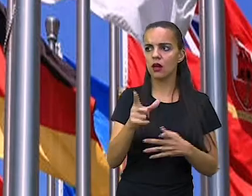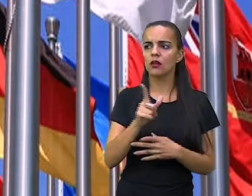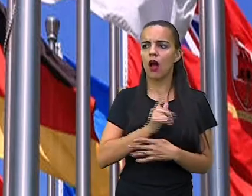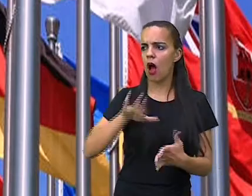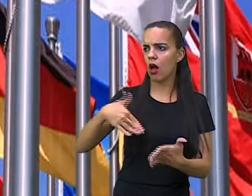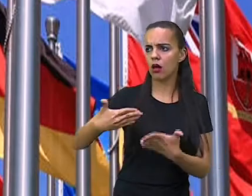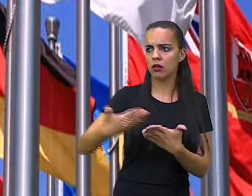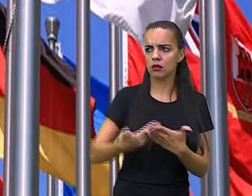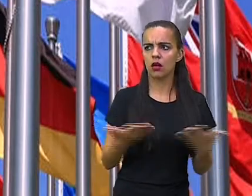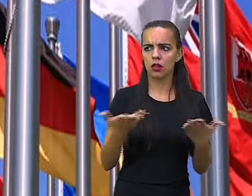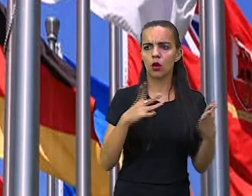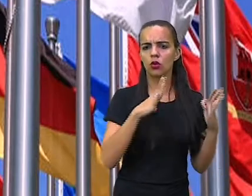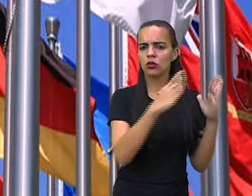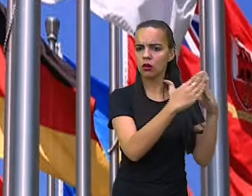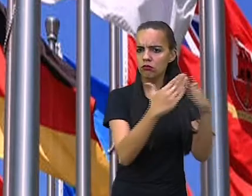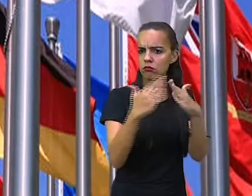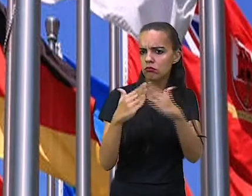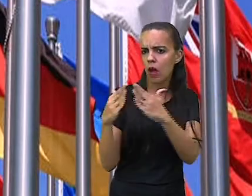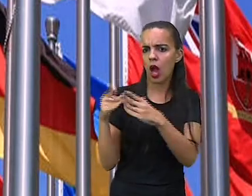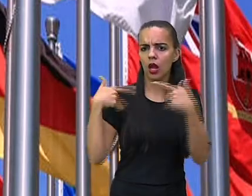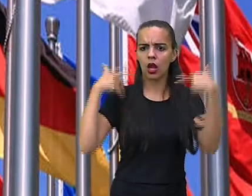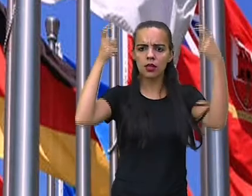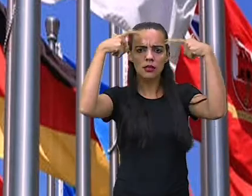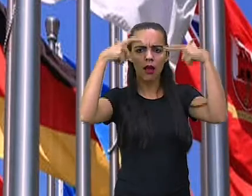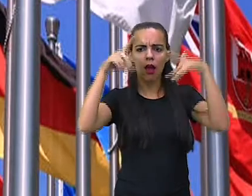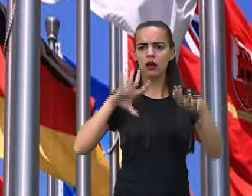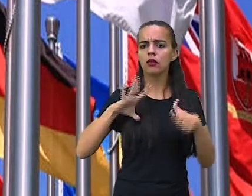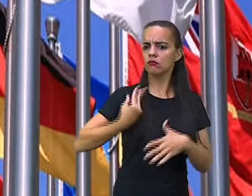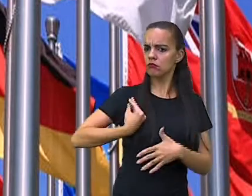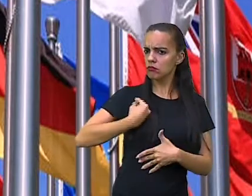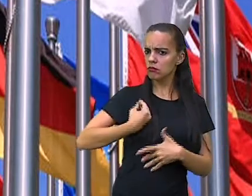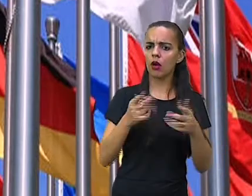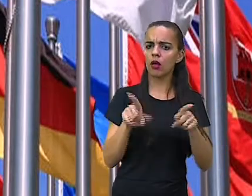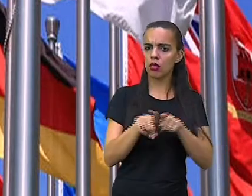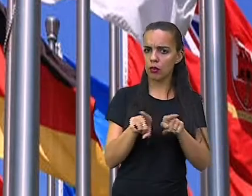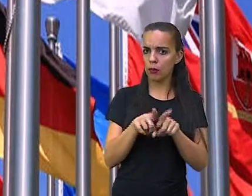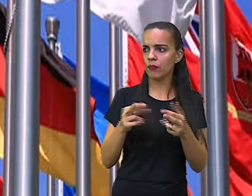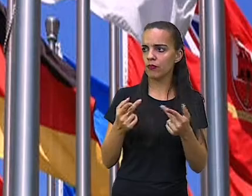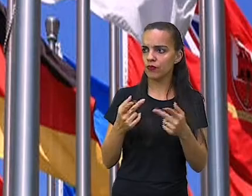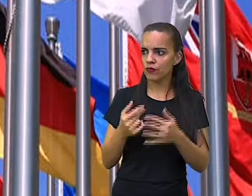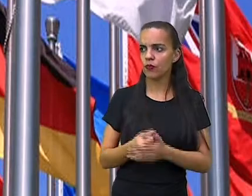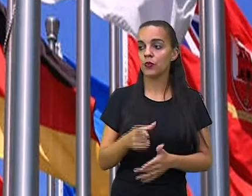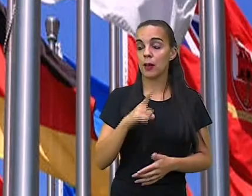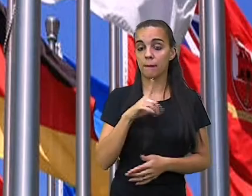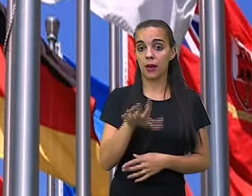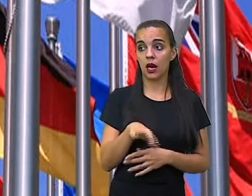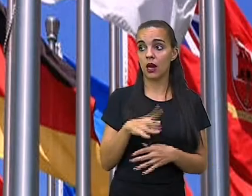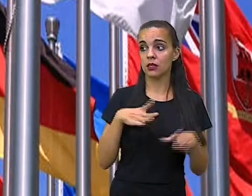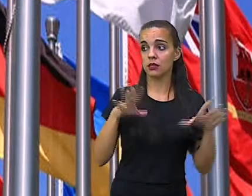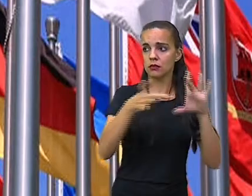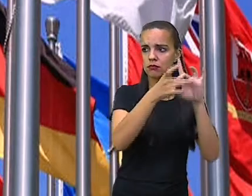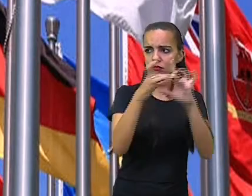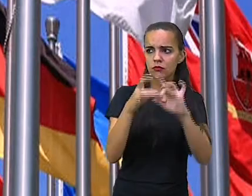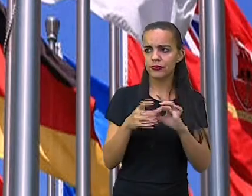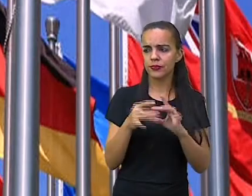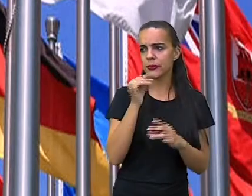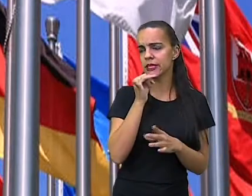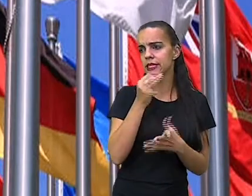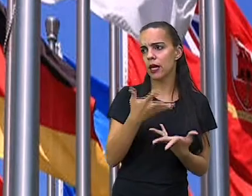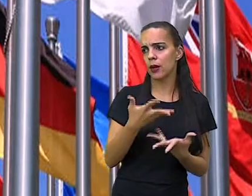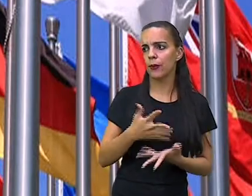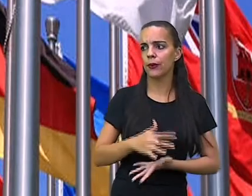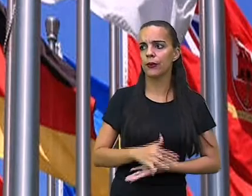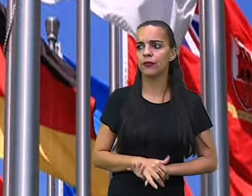têm as suas casas reais ou principescas. Mas, com a unificação, eles